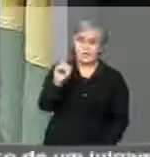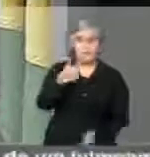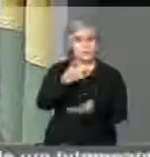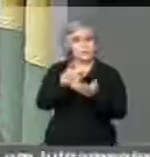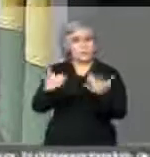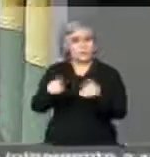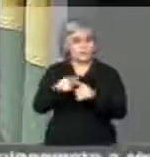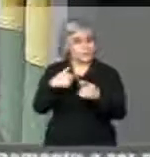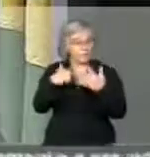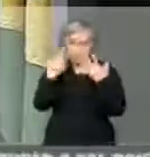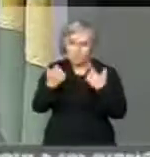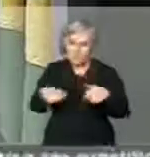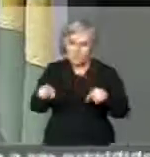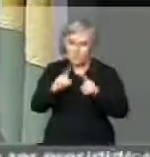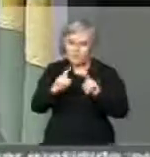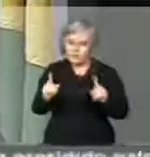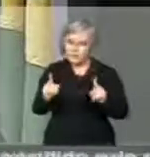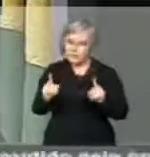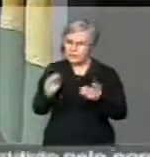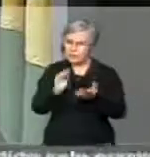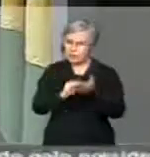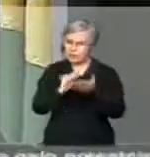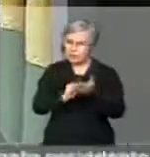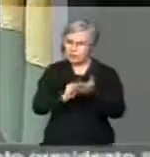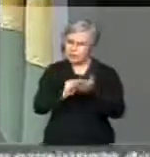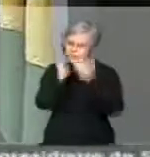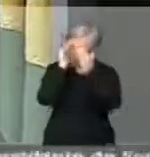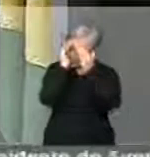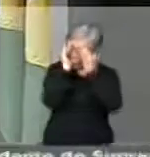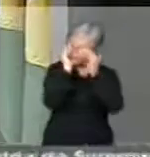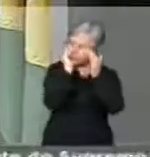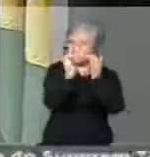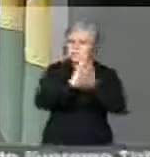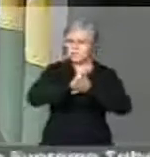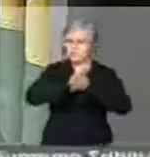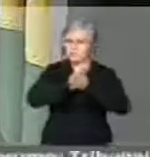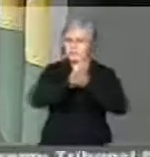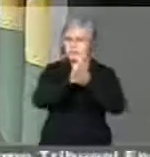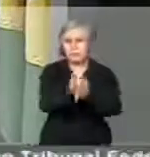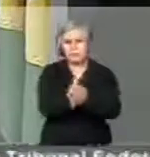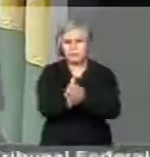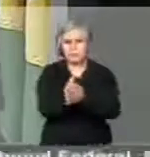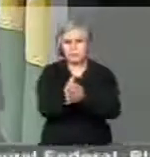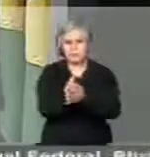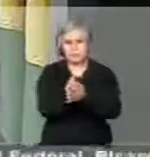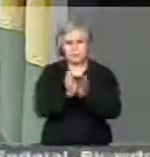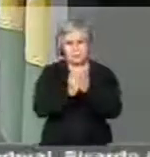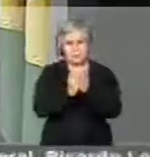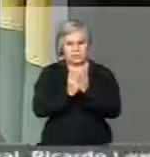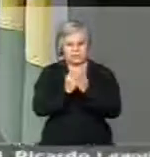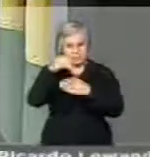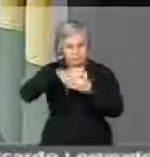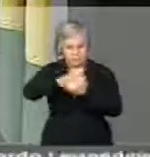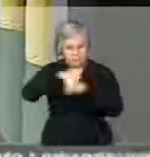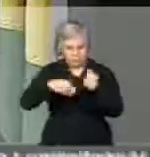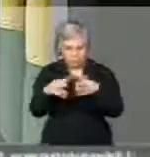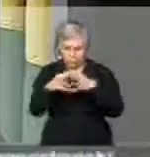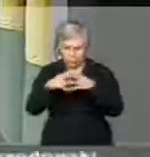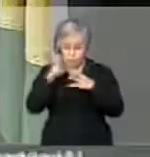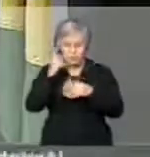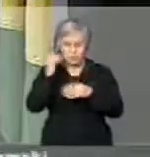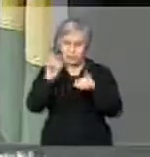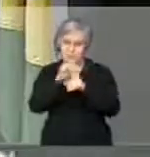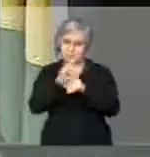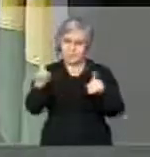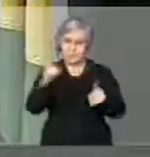aceitar uma descortesia, uma estupidez praticada contra os parlamentares. O que o